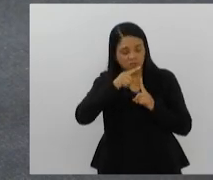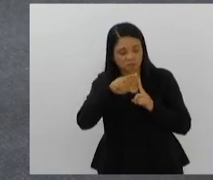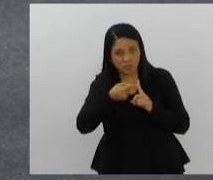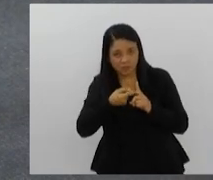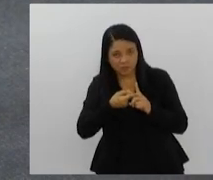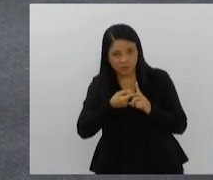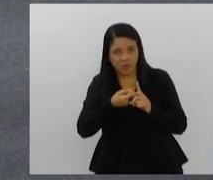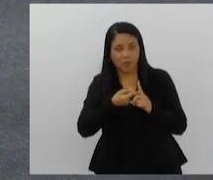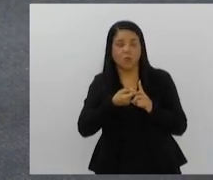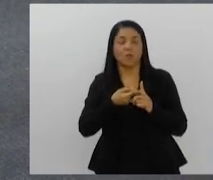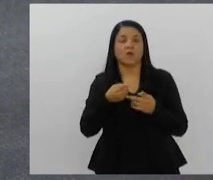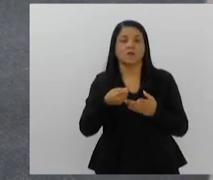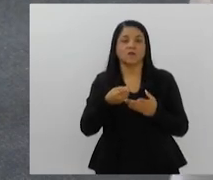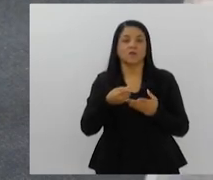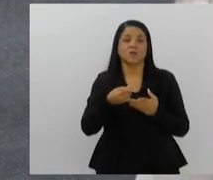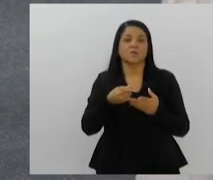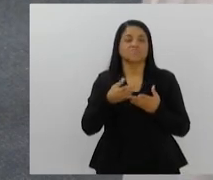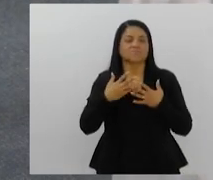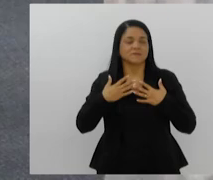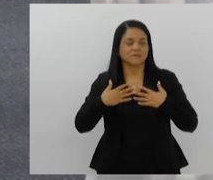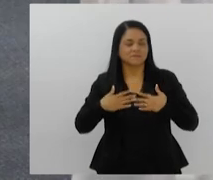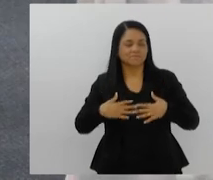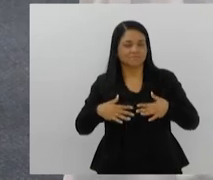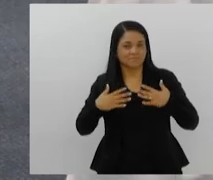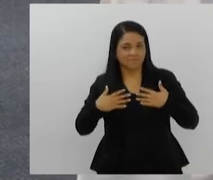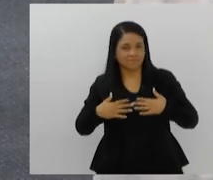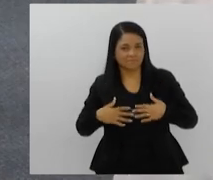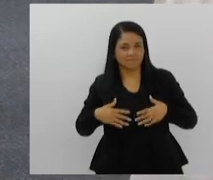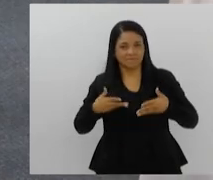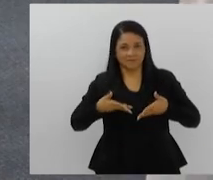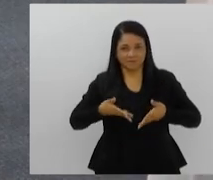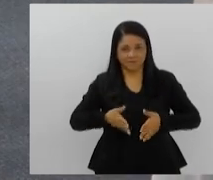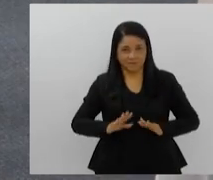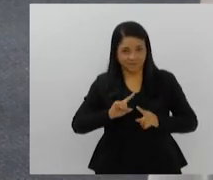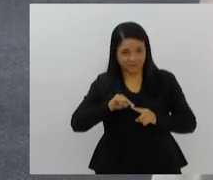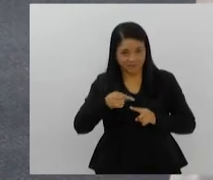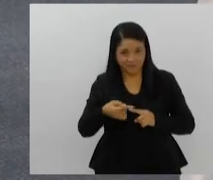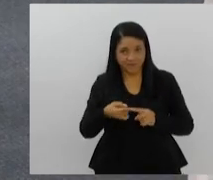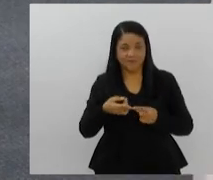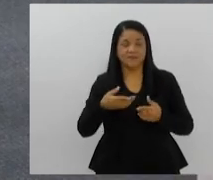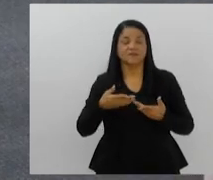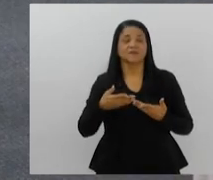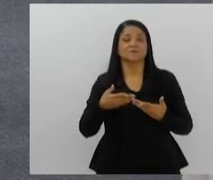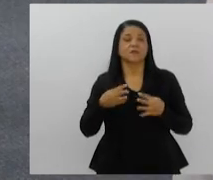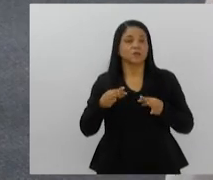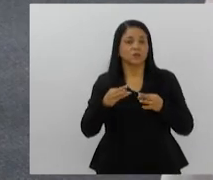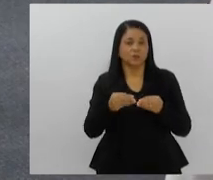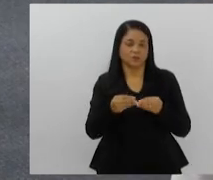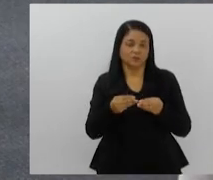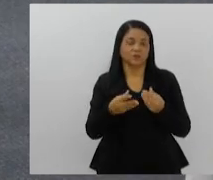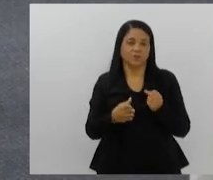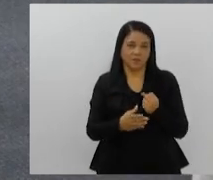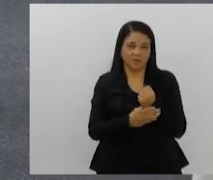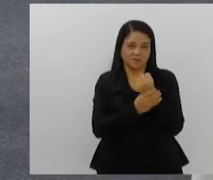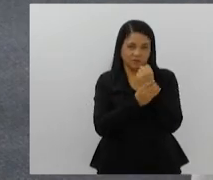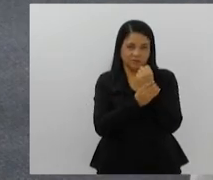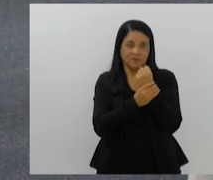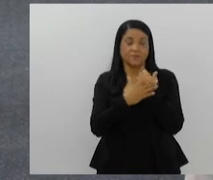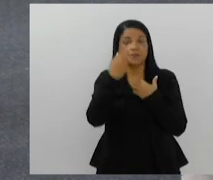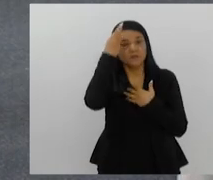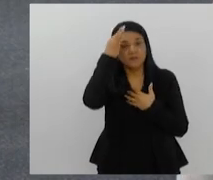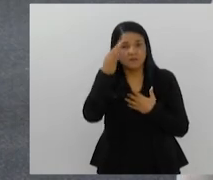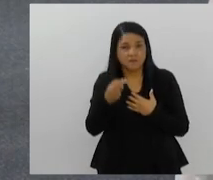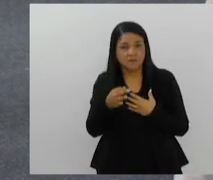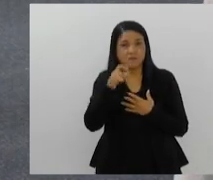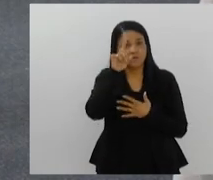uma maternidade tranquila é fundamental para todas as mulheres, para o Parlamento Fluminense. Também, entendendo